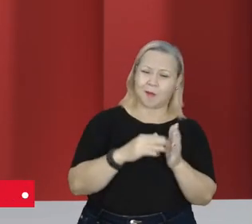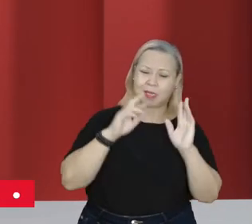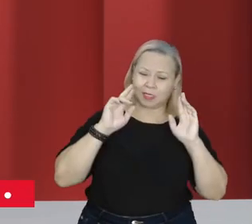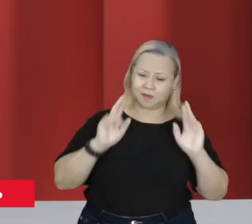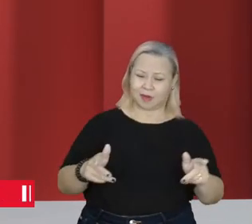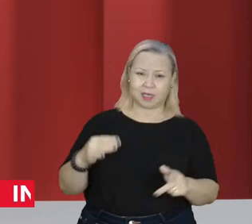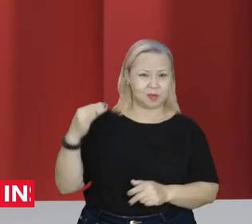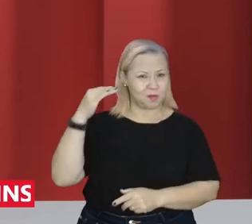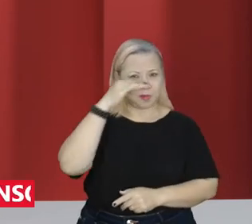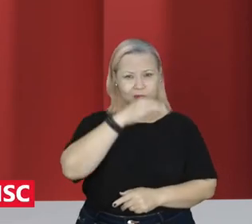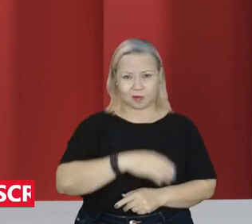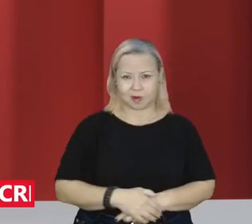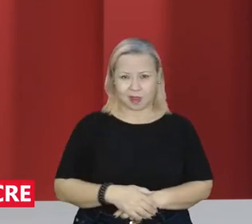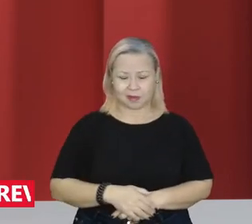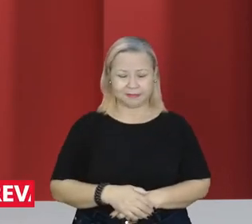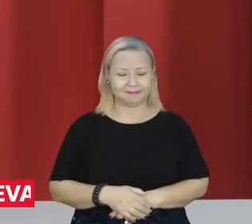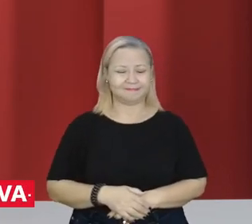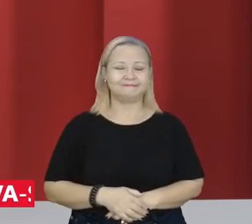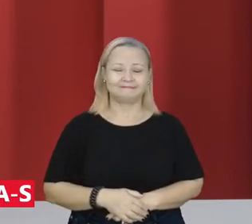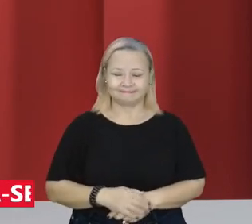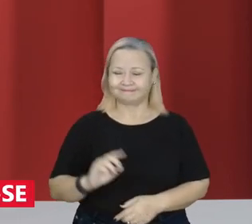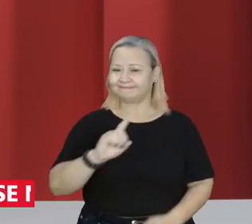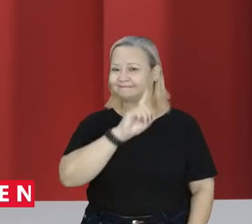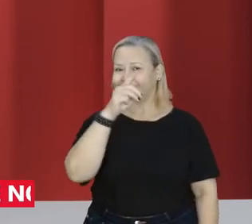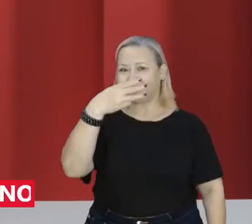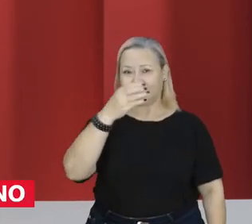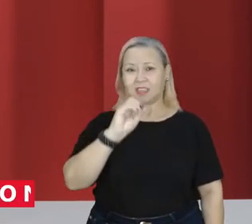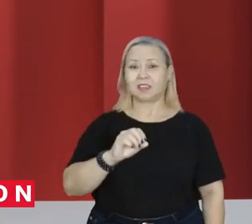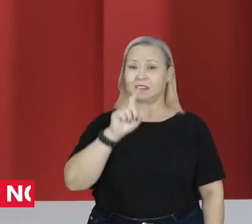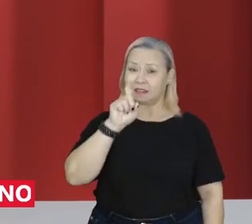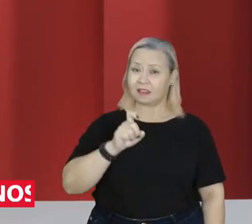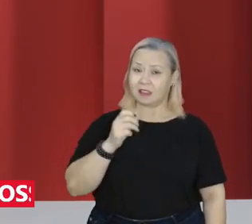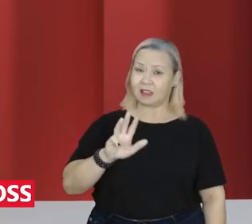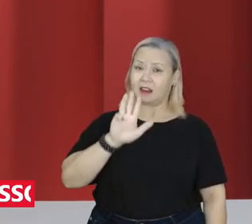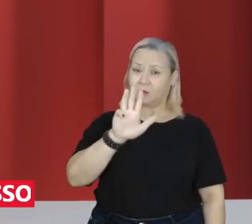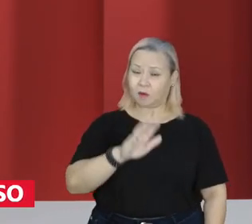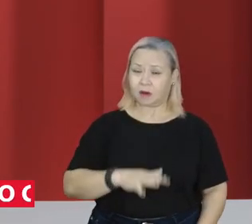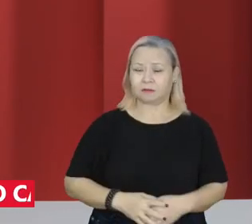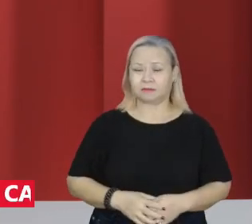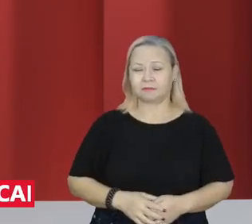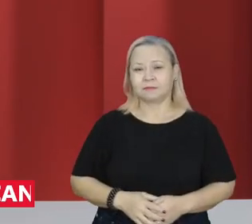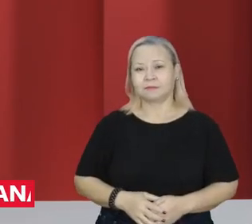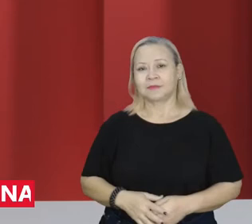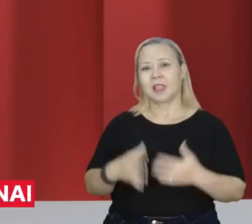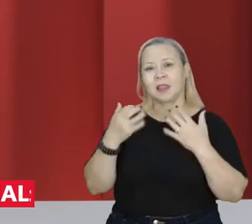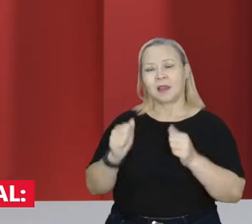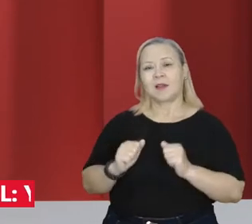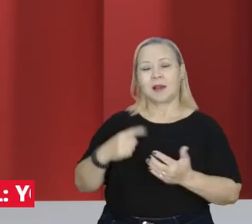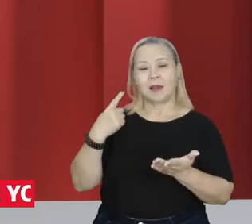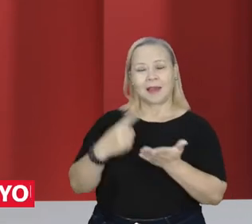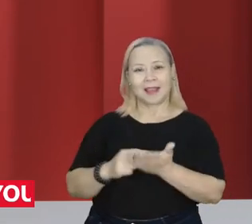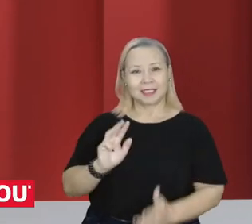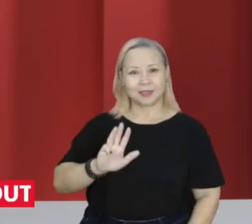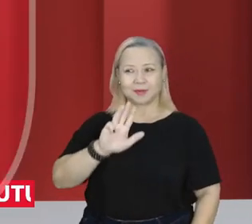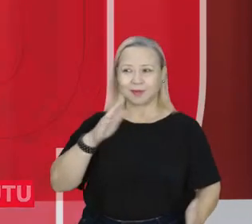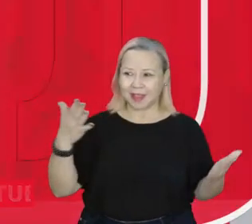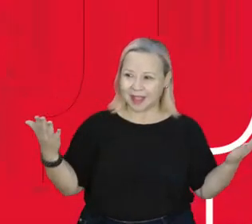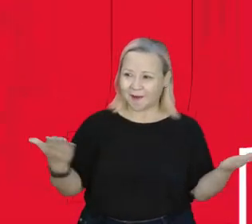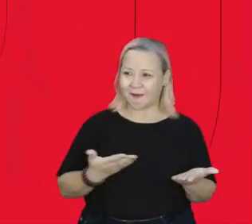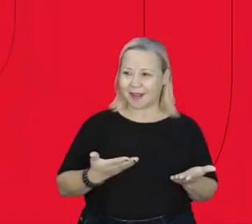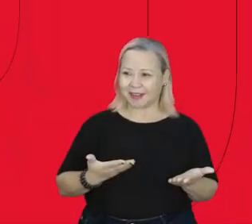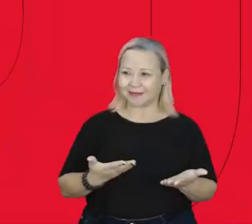Bolsonaro tenta construir. Por isso, dia 30 é Lula. E falando de Lula, vamos lá para a agenda do Lula agora.